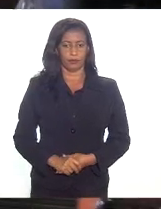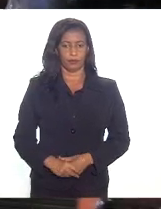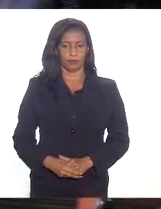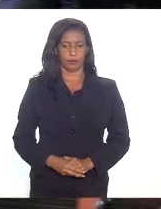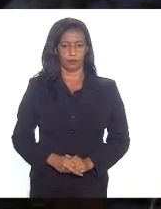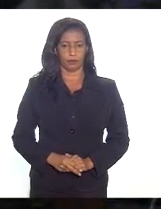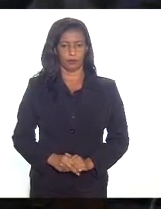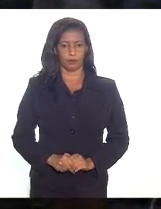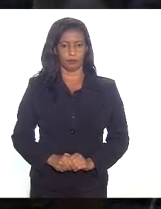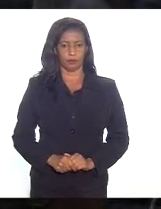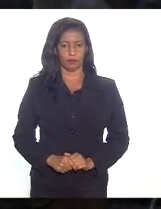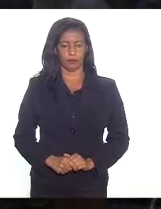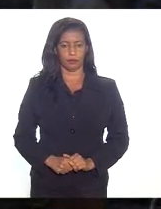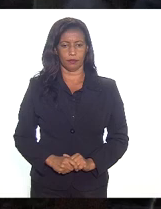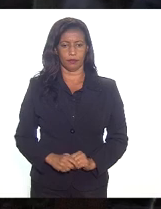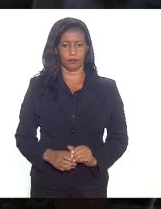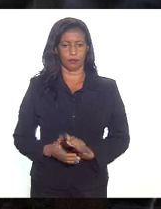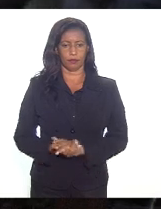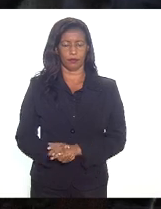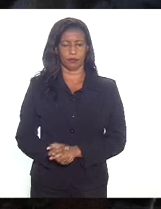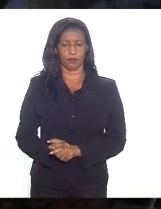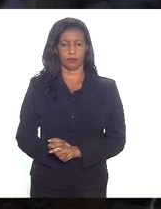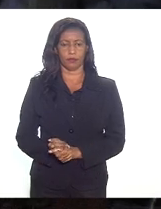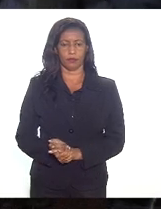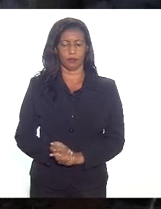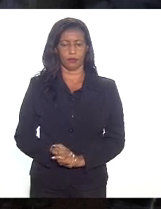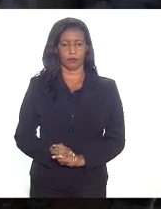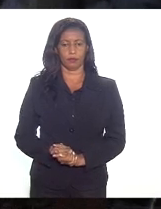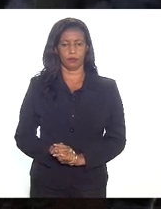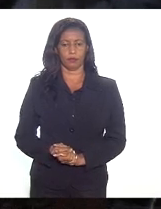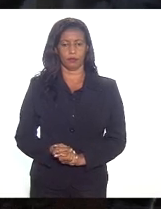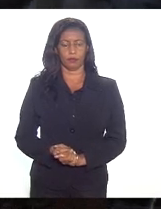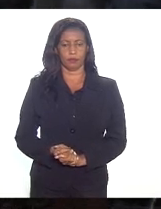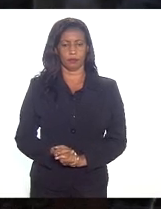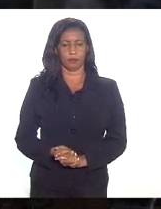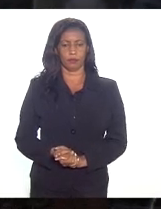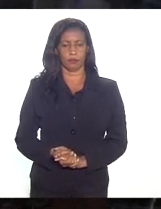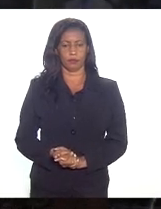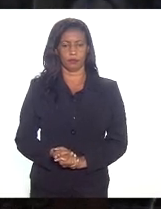Entendo que o deputado Márcio vai designar o deputado Luiz. Entendeu, deputado Márcio?